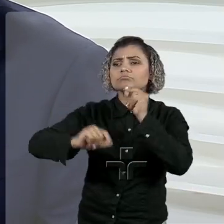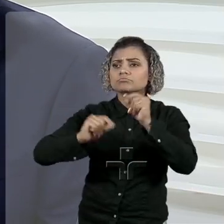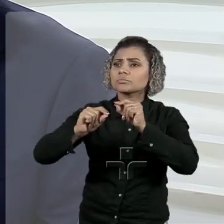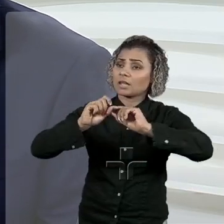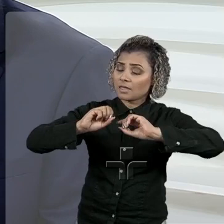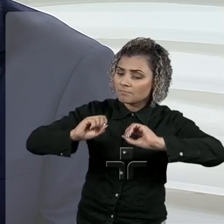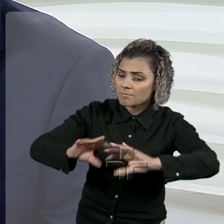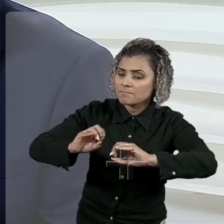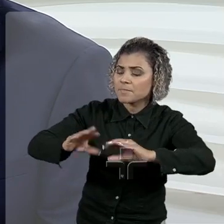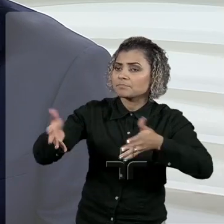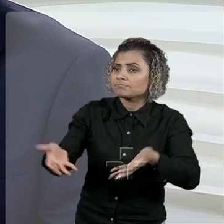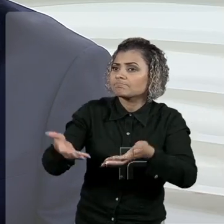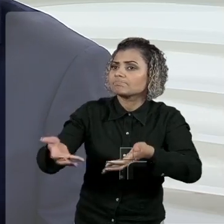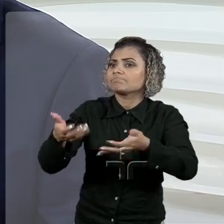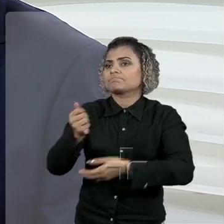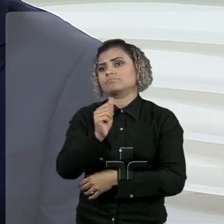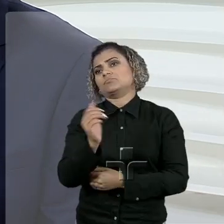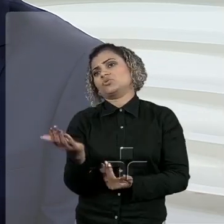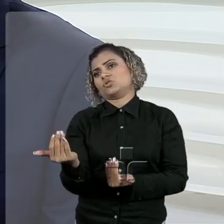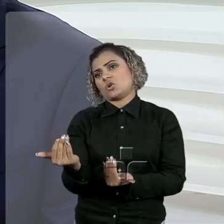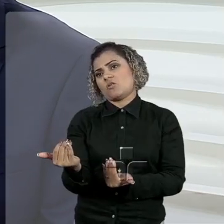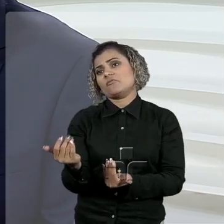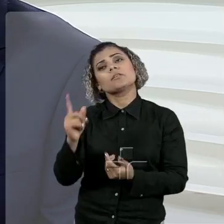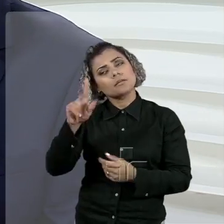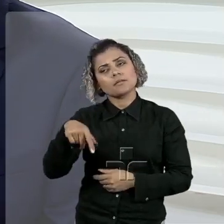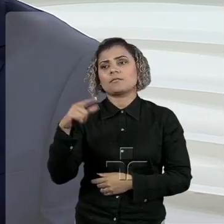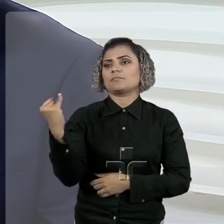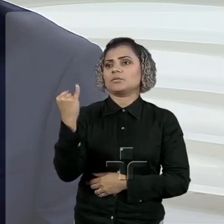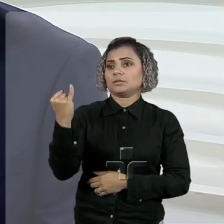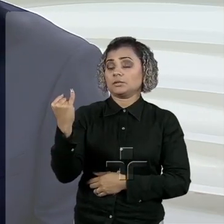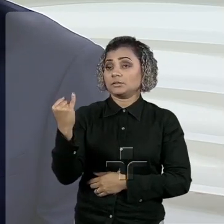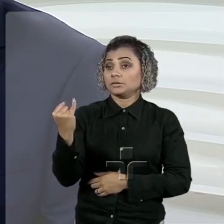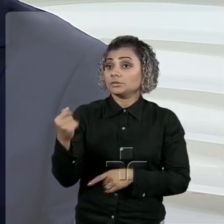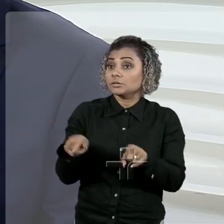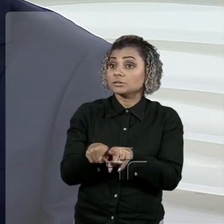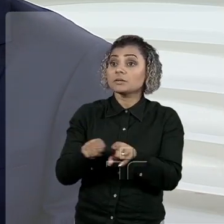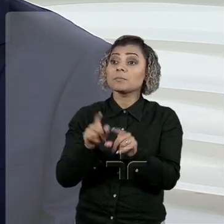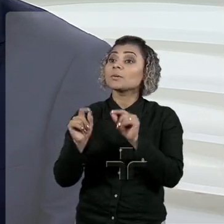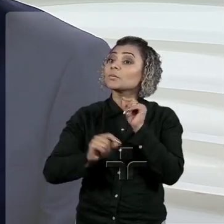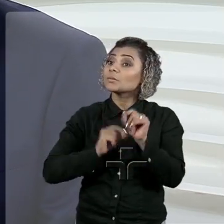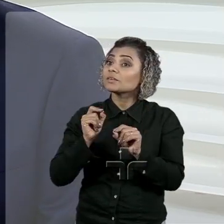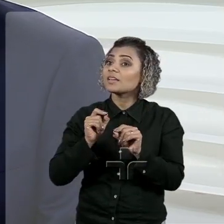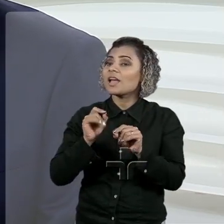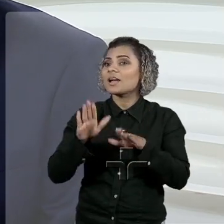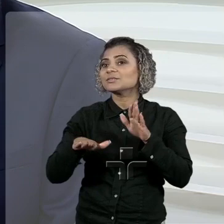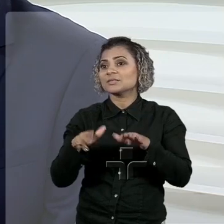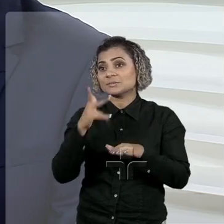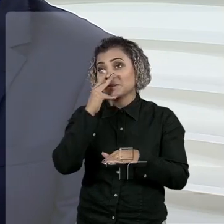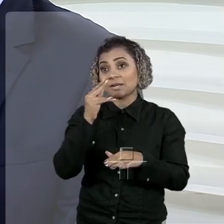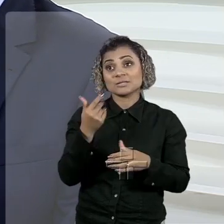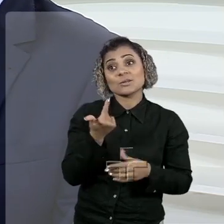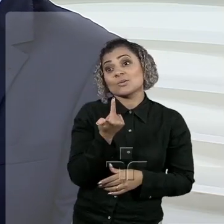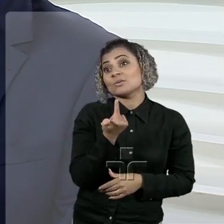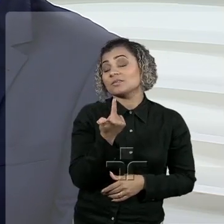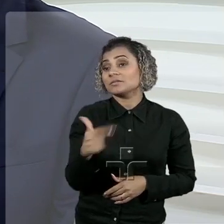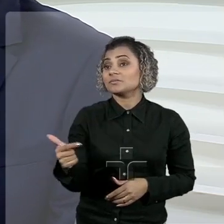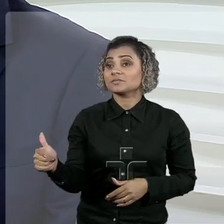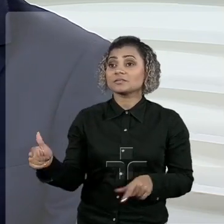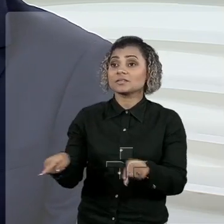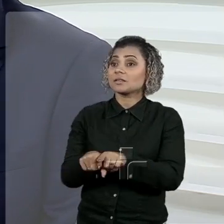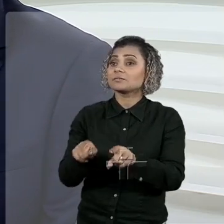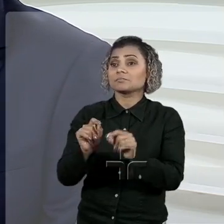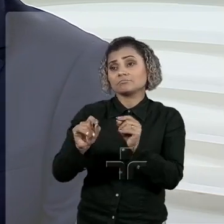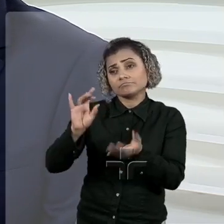a formação integral do nosso jovem, é fundamental. Aqui talvez seja, não existe bala de prata na educação, mas a